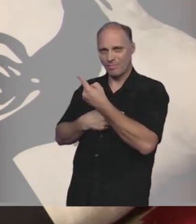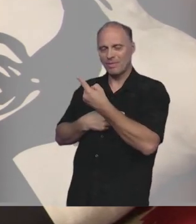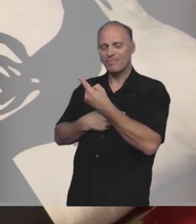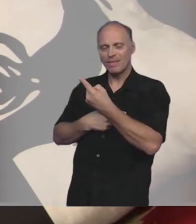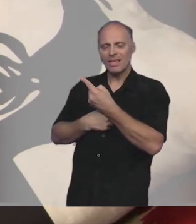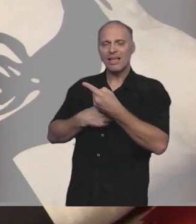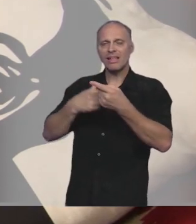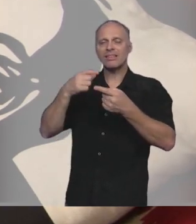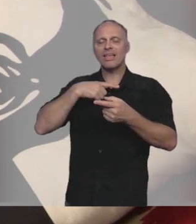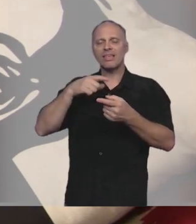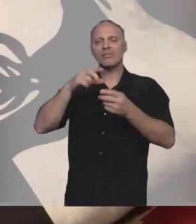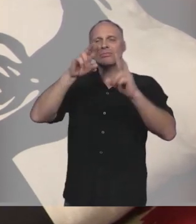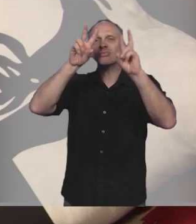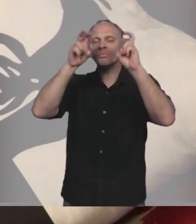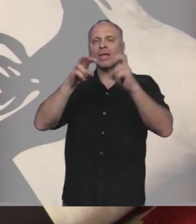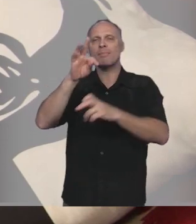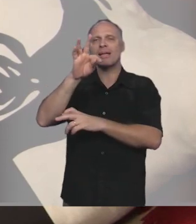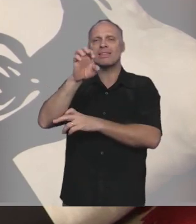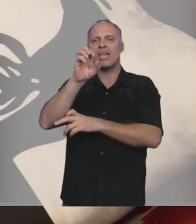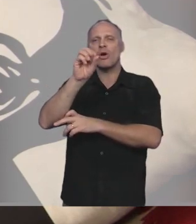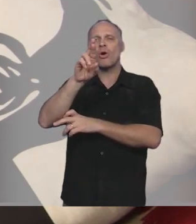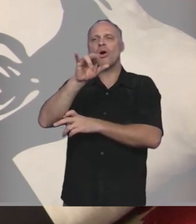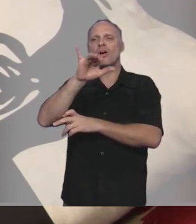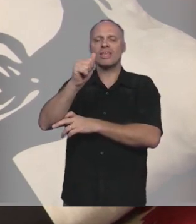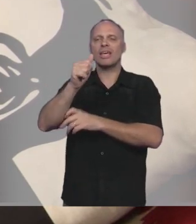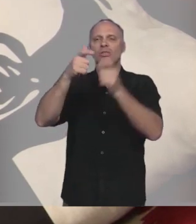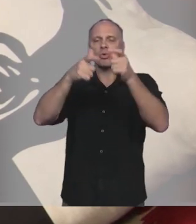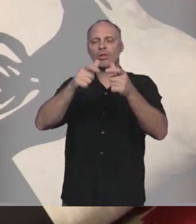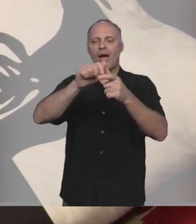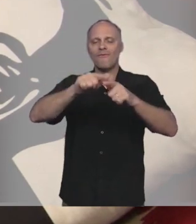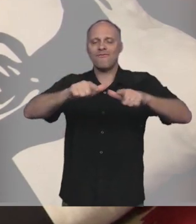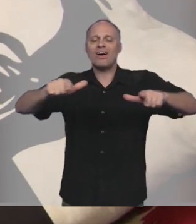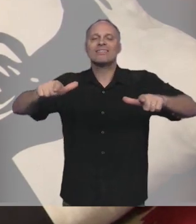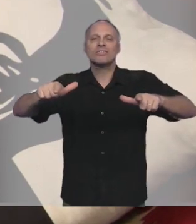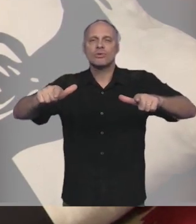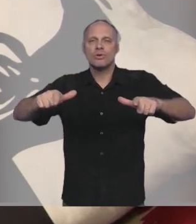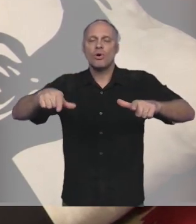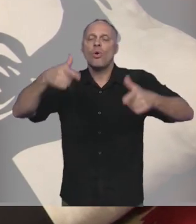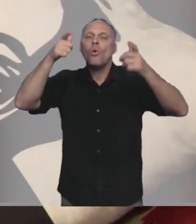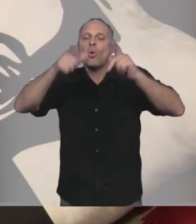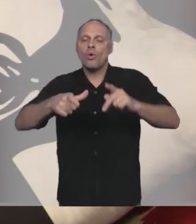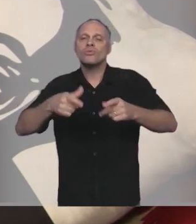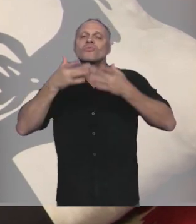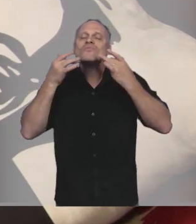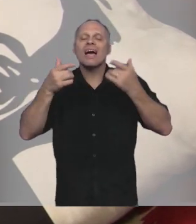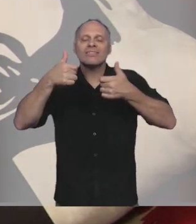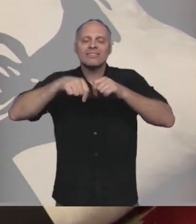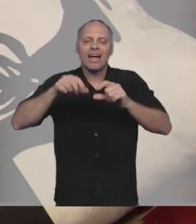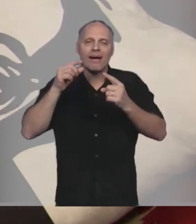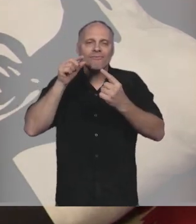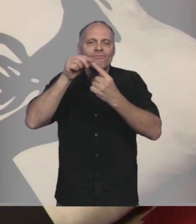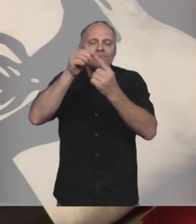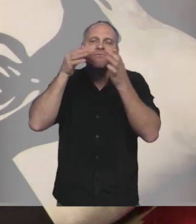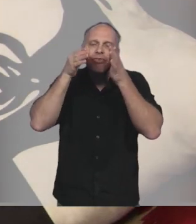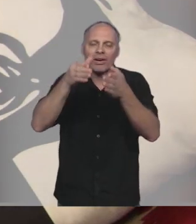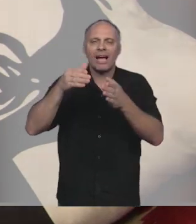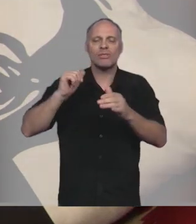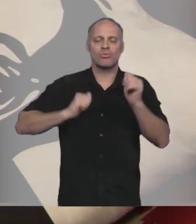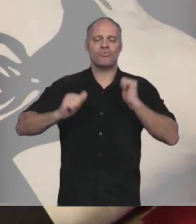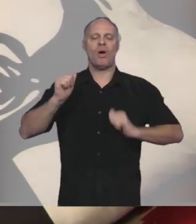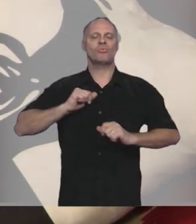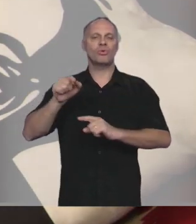da teoria do espaço vazio, né? Onde o trabalho de teatro é pautado no ator.